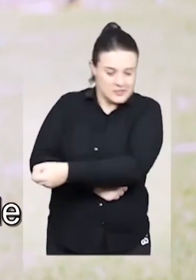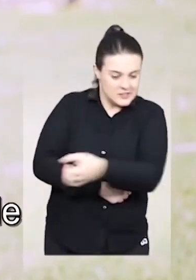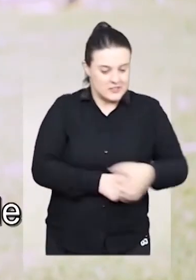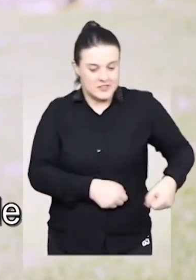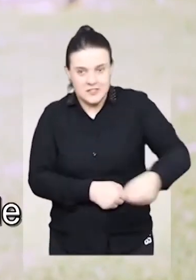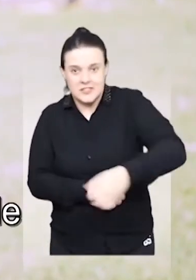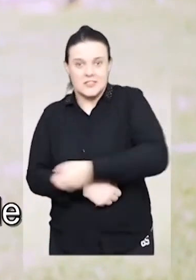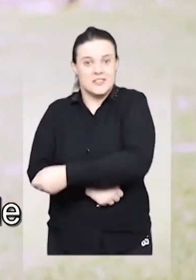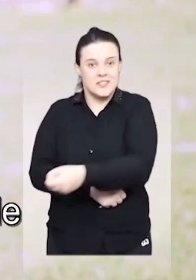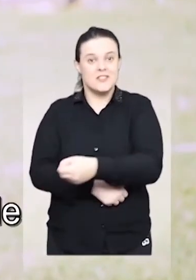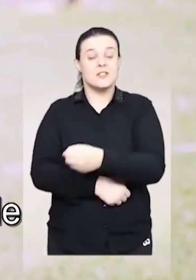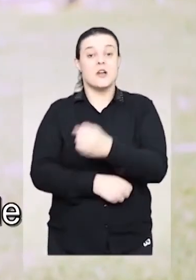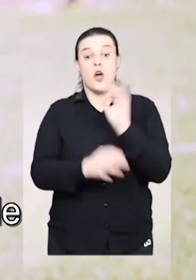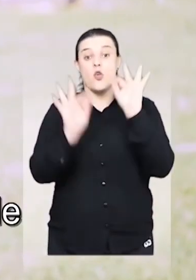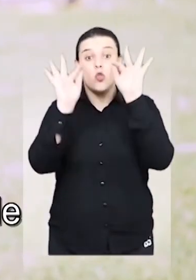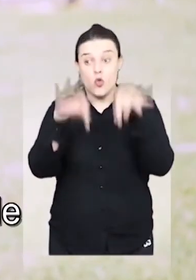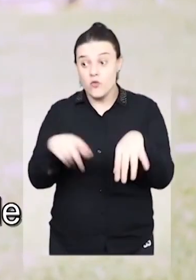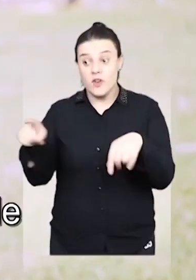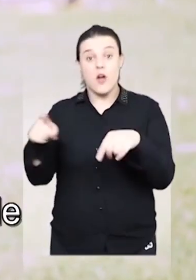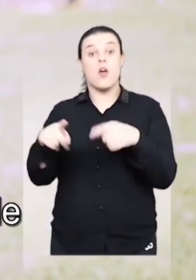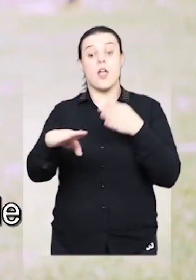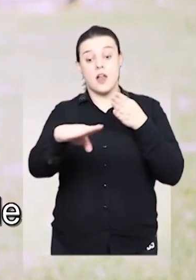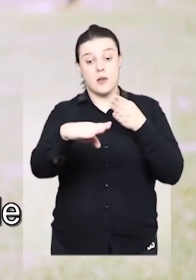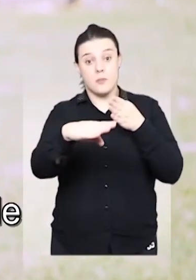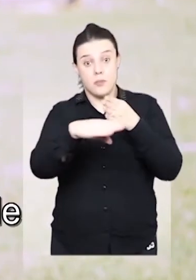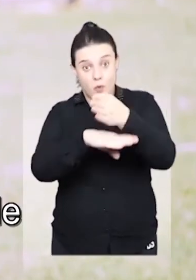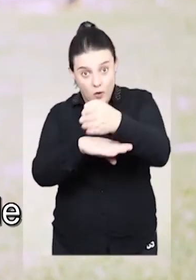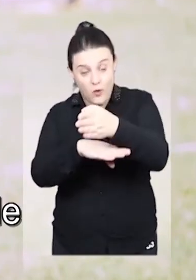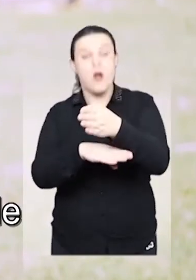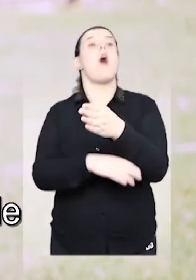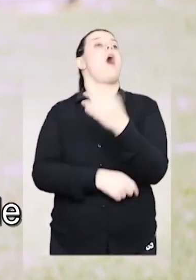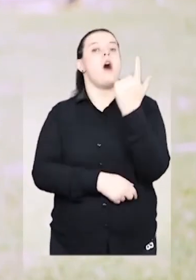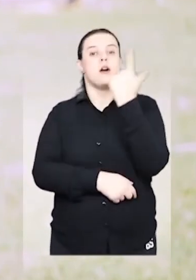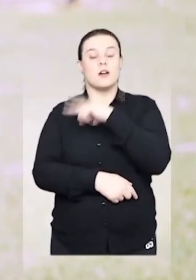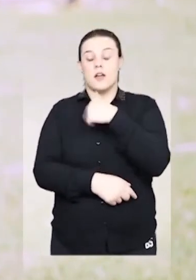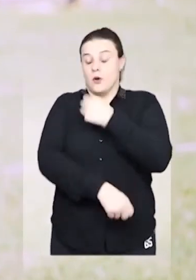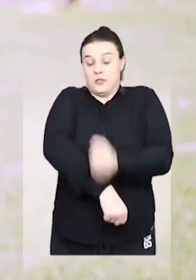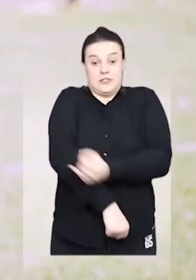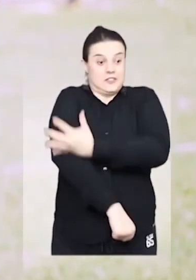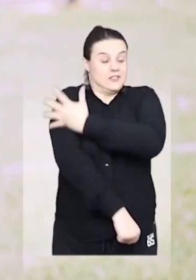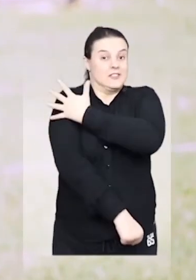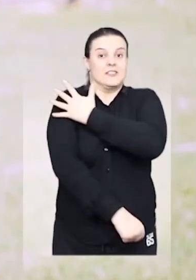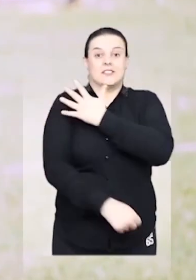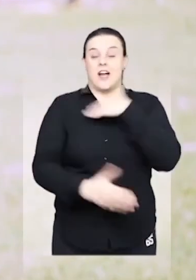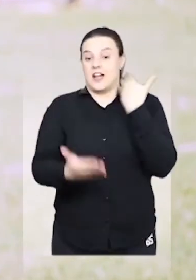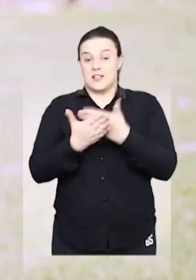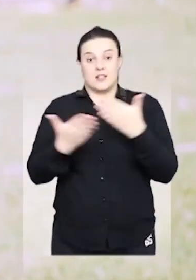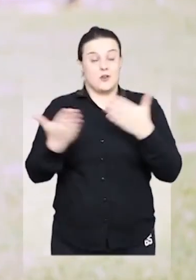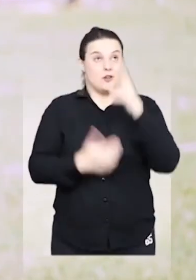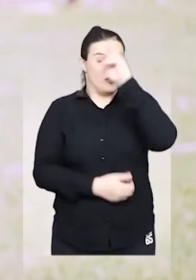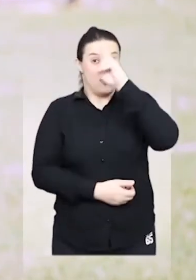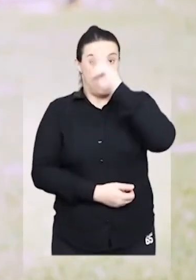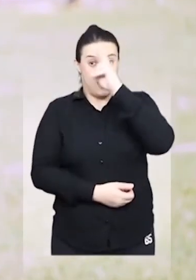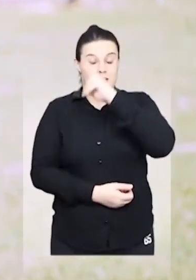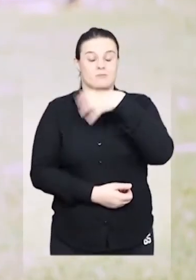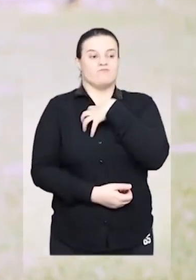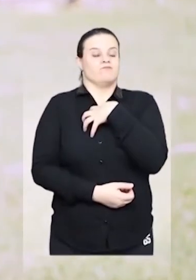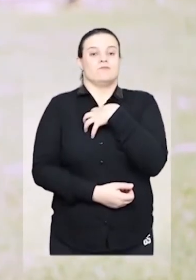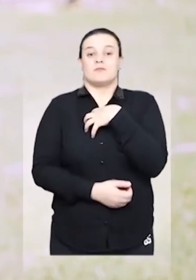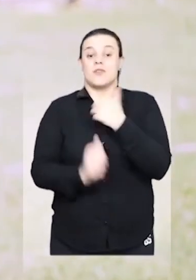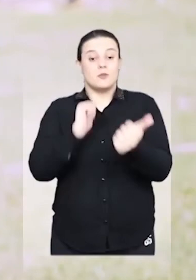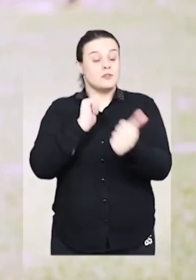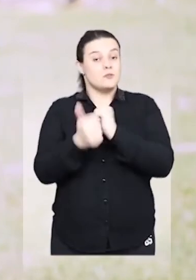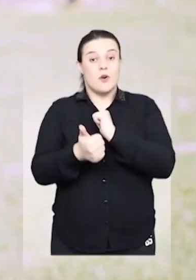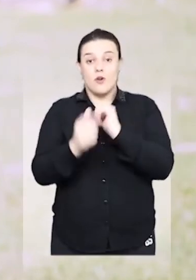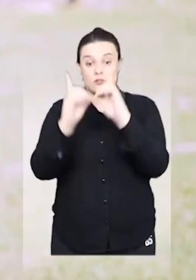E a competição só acabou quando ele cruzou a linha de chegada. Então, eu me arrepio, eu lembro dessa situação e dessa situação. E o